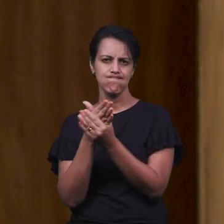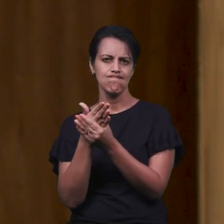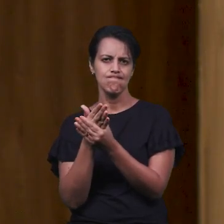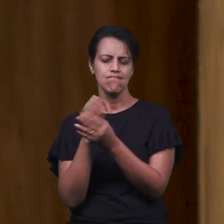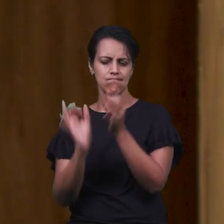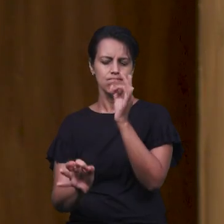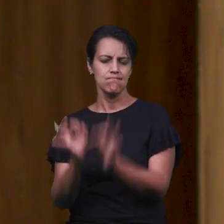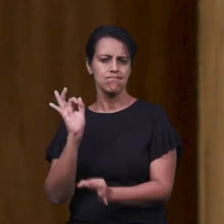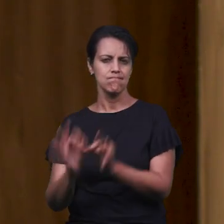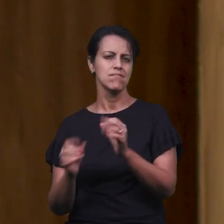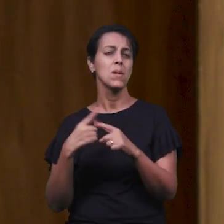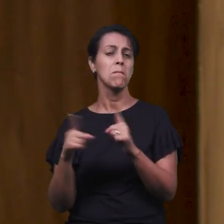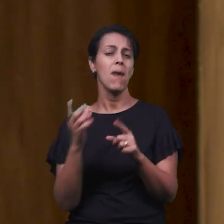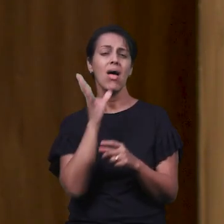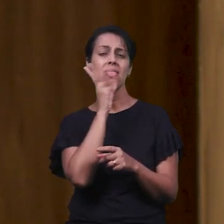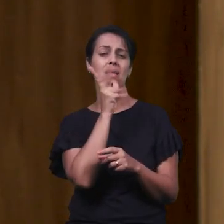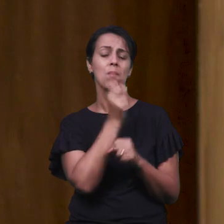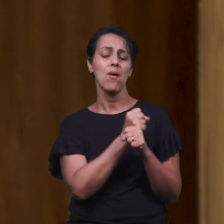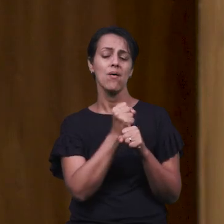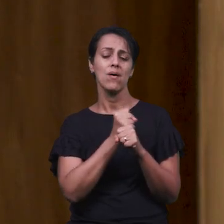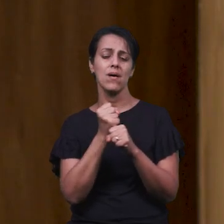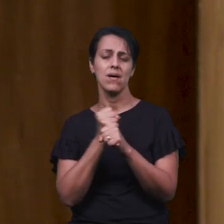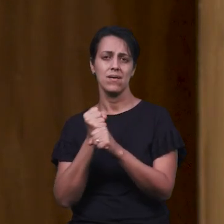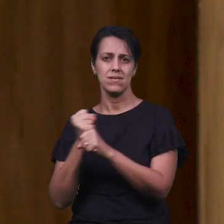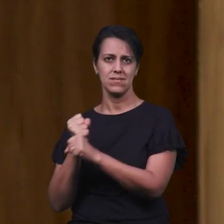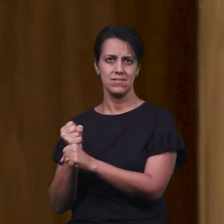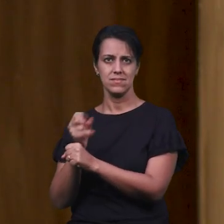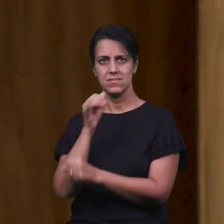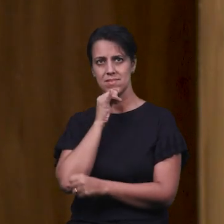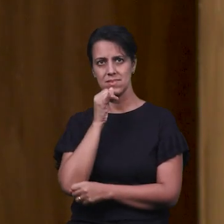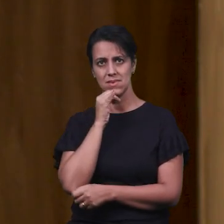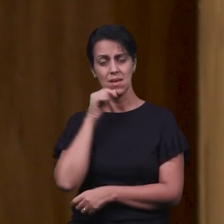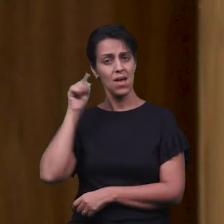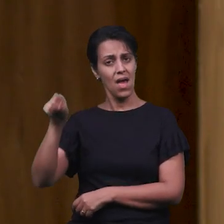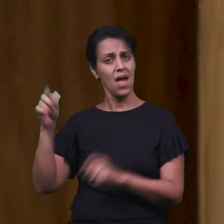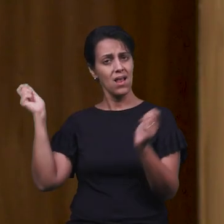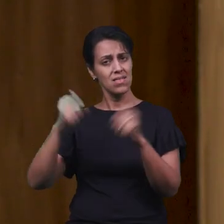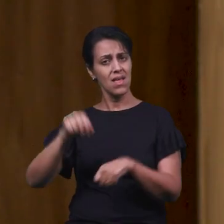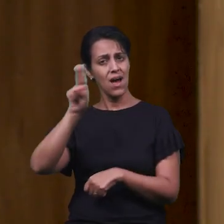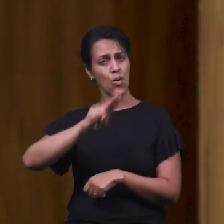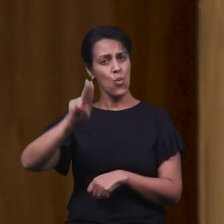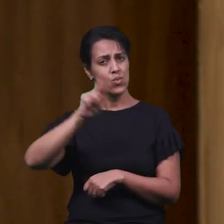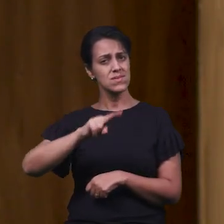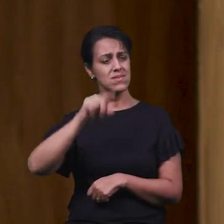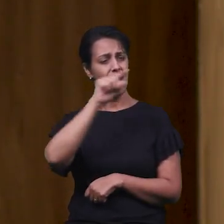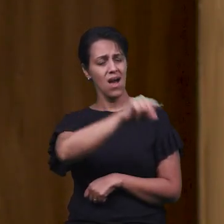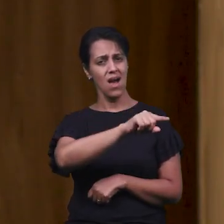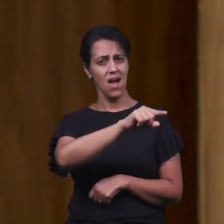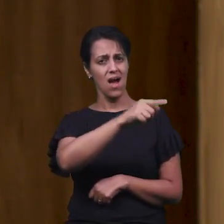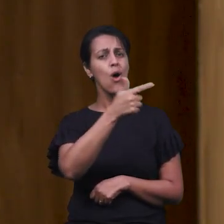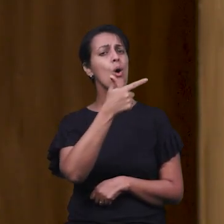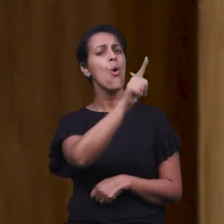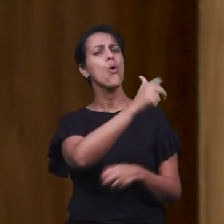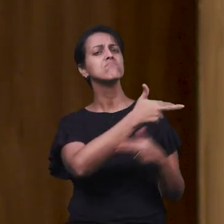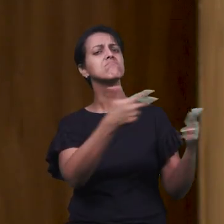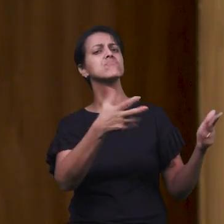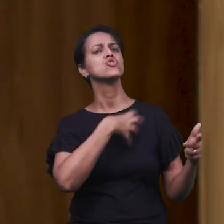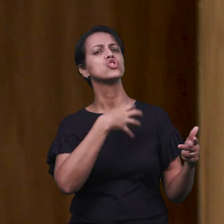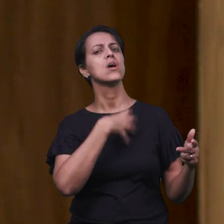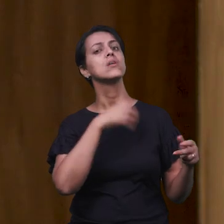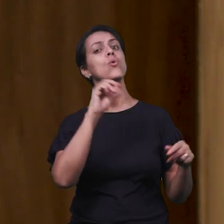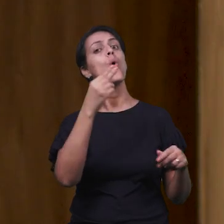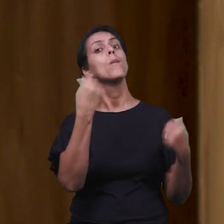anos, ela pode fazer uso desse recurso alternativo ou ela tem que esperar o processo dela